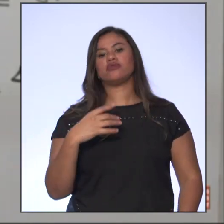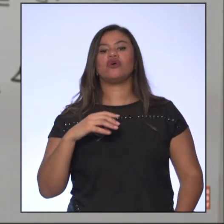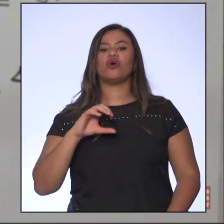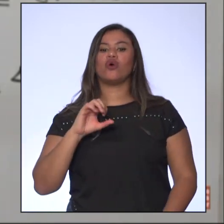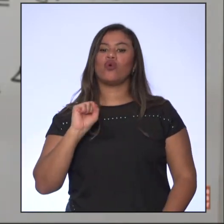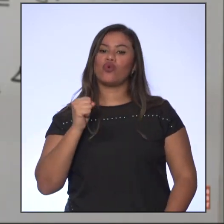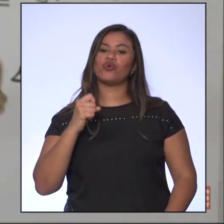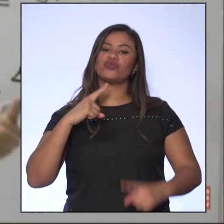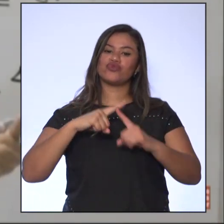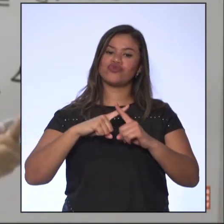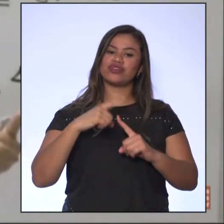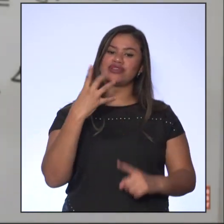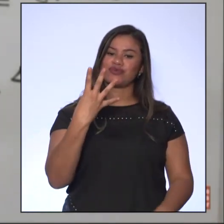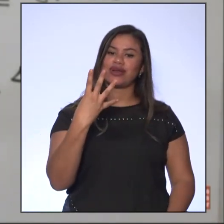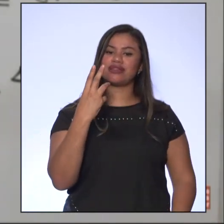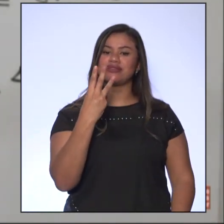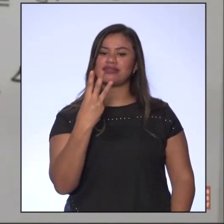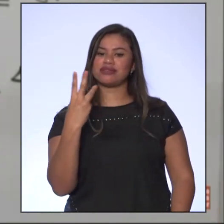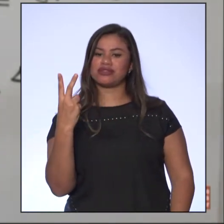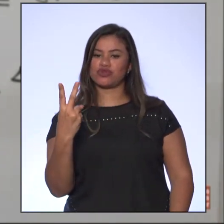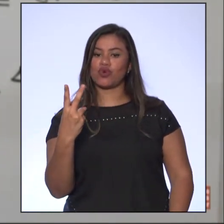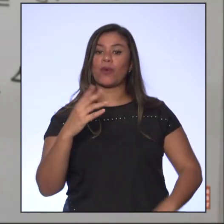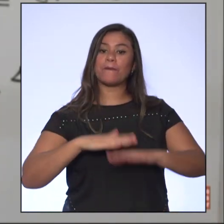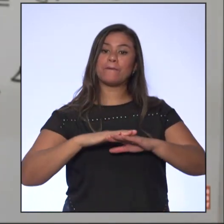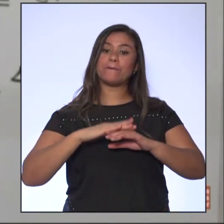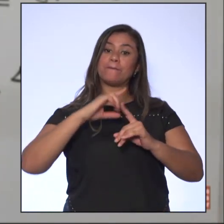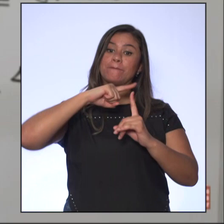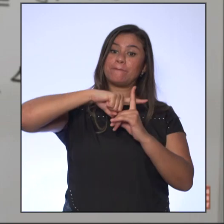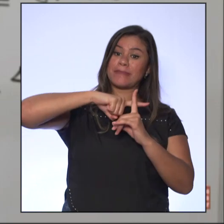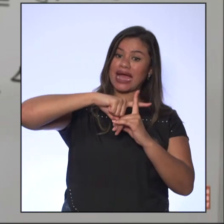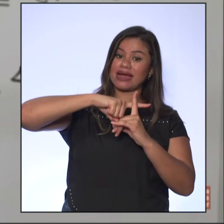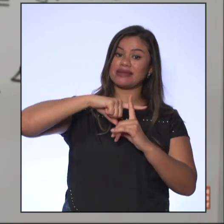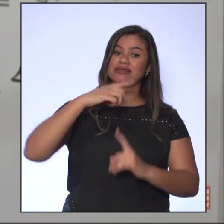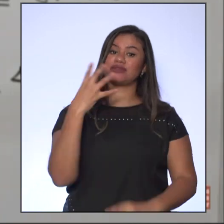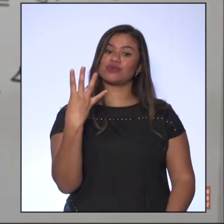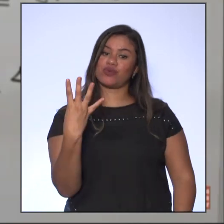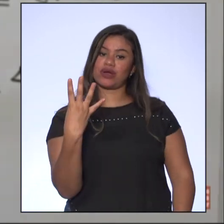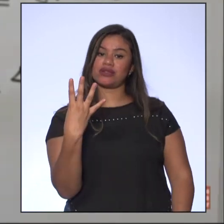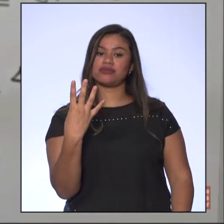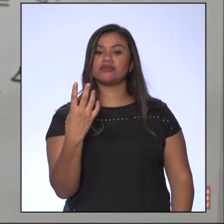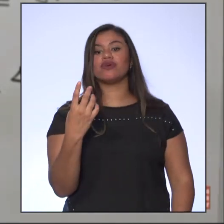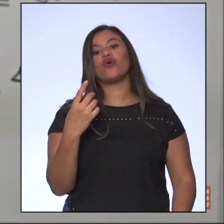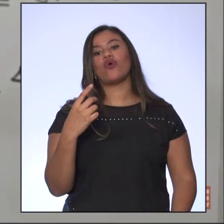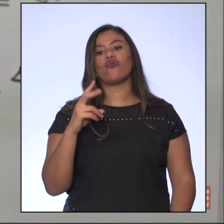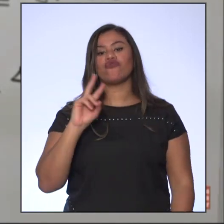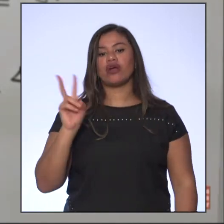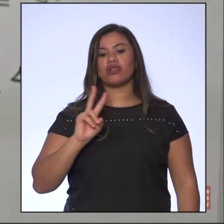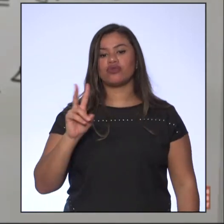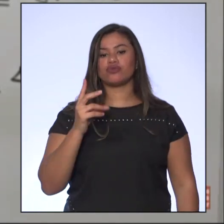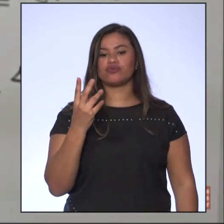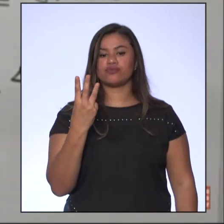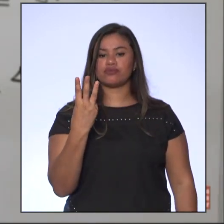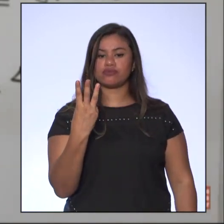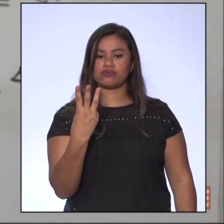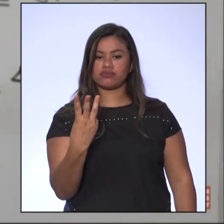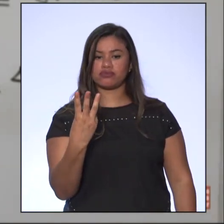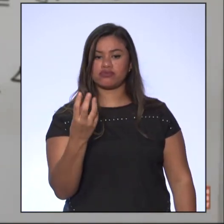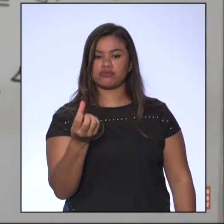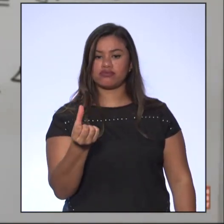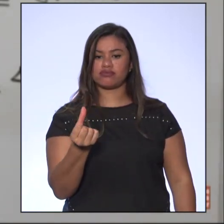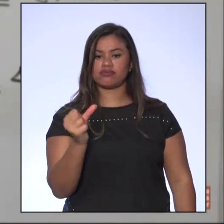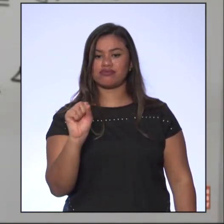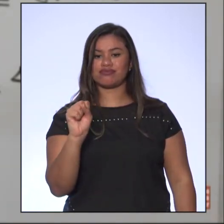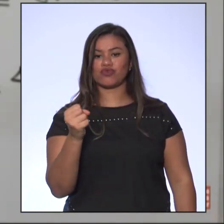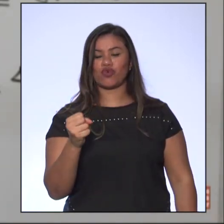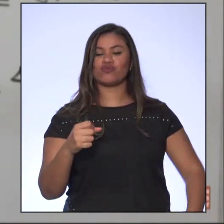vezes 4, 32, mais 4, vem aqui, 36. E aí você marca aí, coloca aí na tela aí